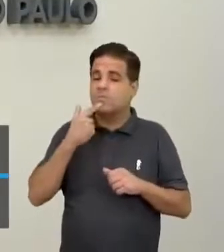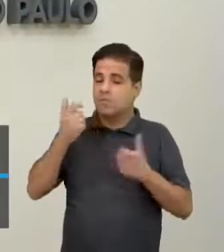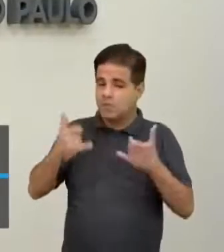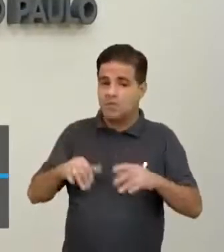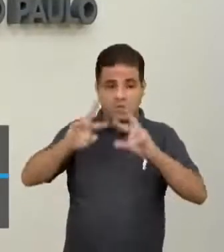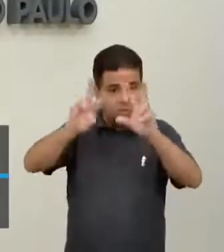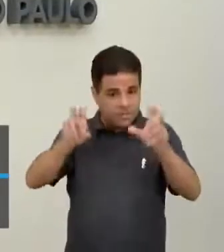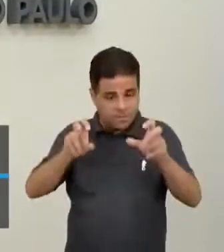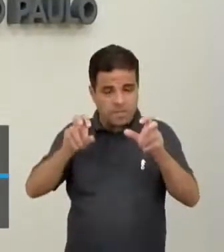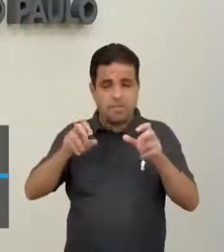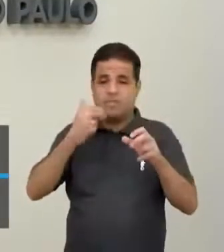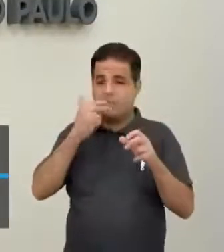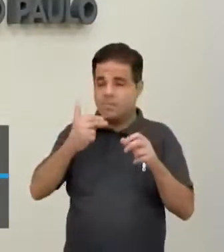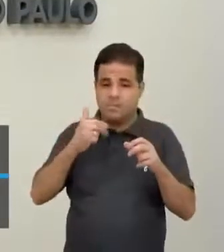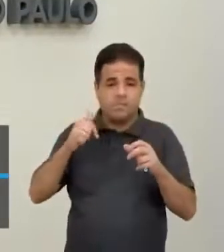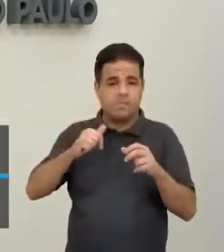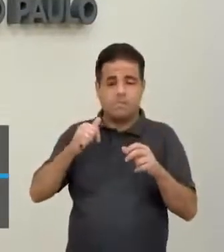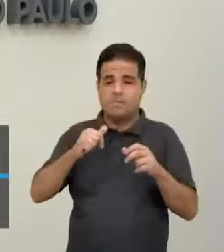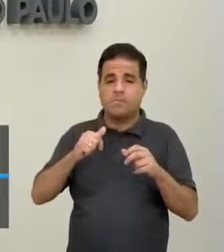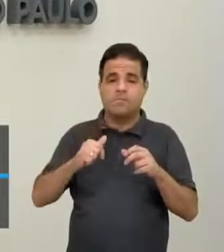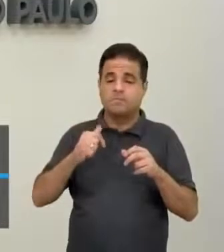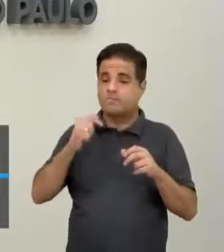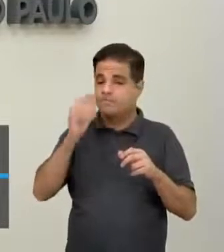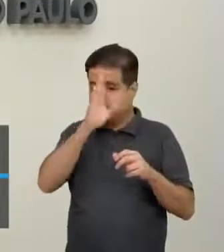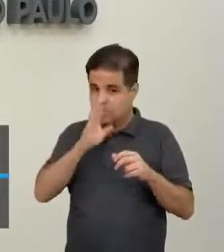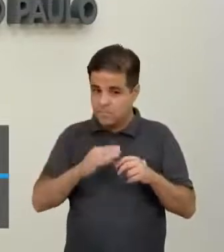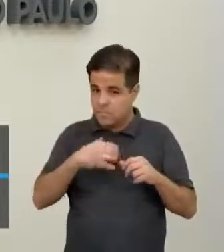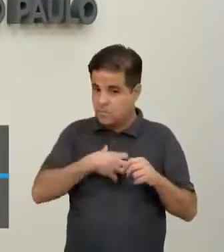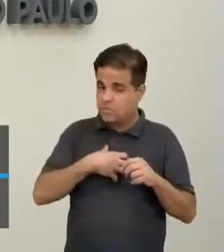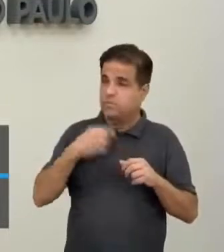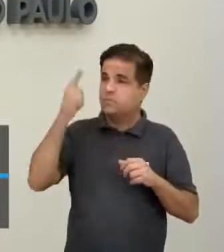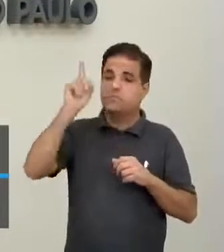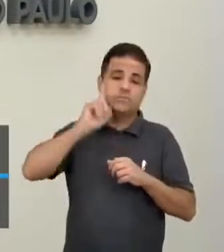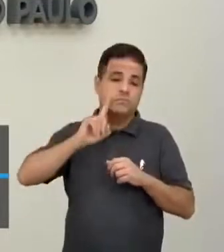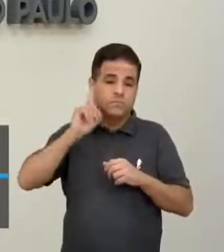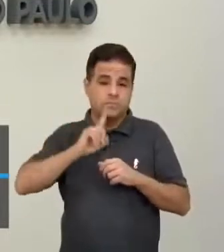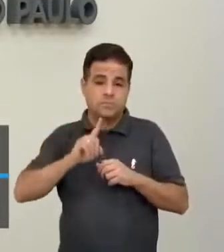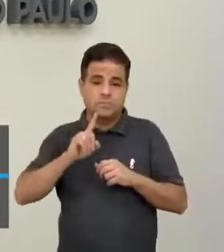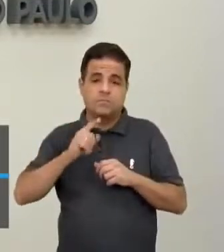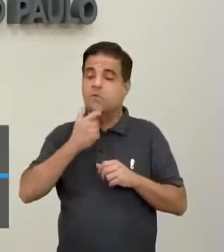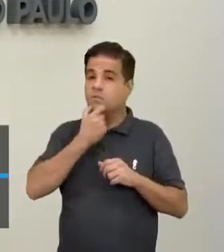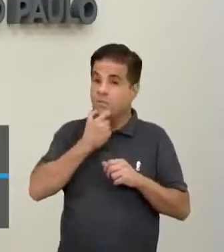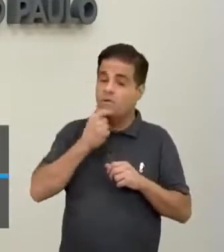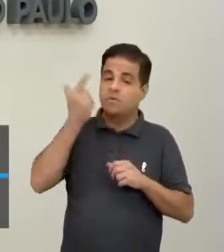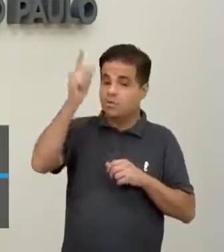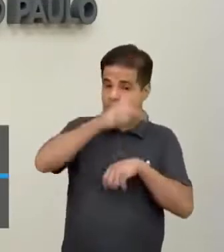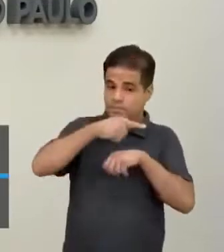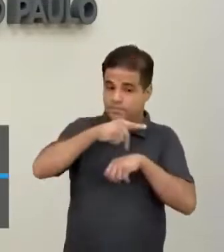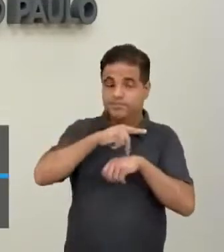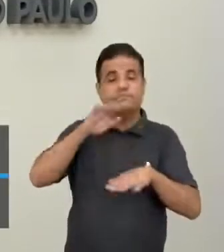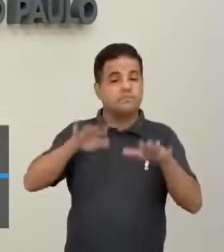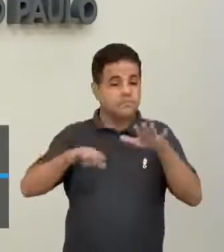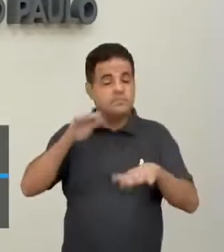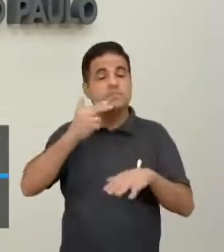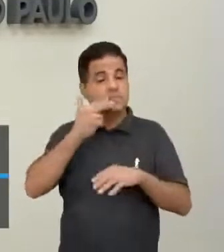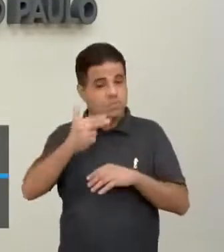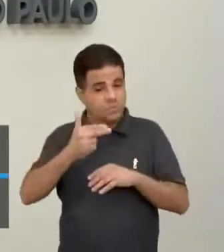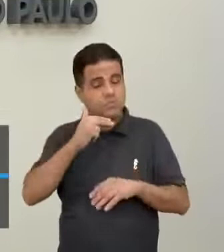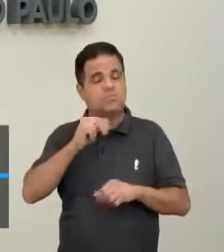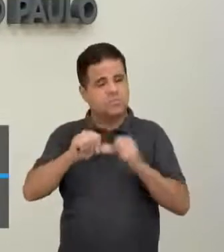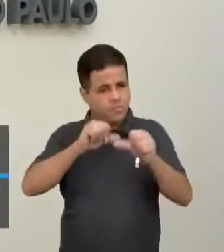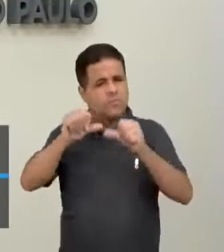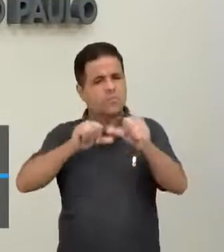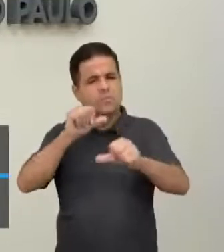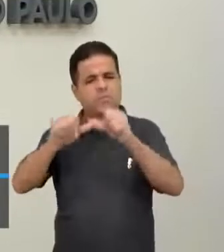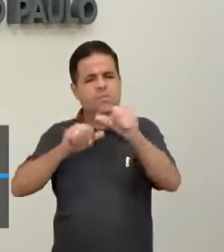de expressões idiomáticas, que aqui no Brasil é uma, nos Estados Unidos é outra, na Inglaterra é outra, então dependendo do idioma realmente vai